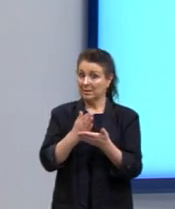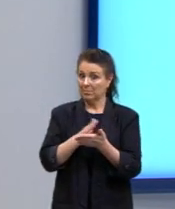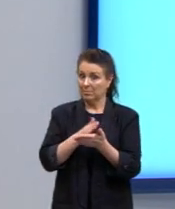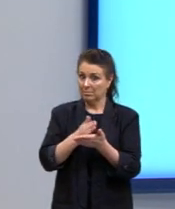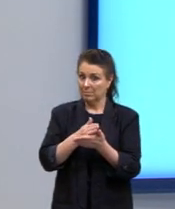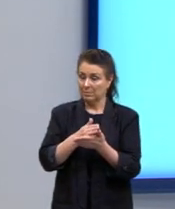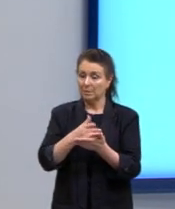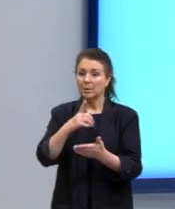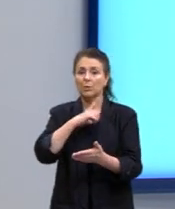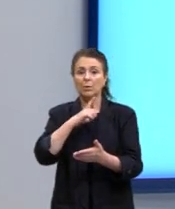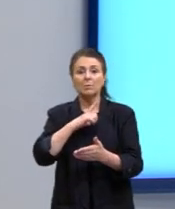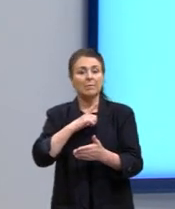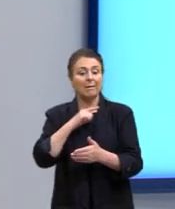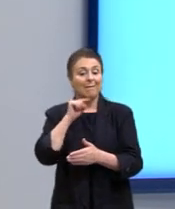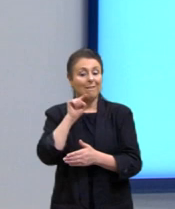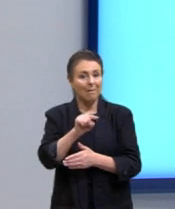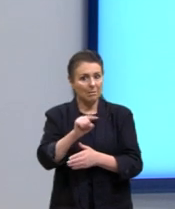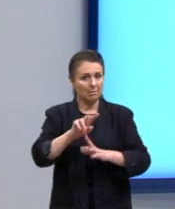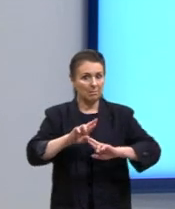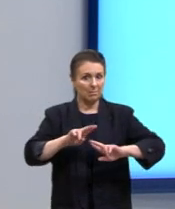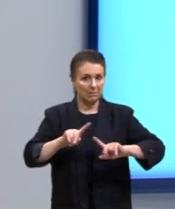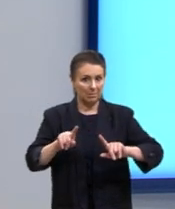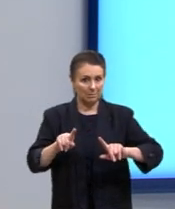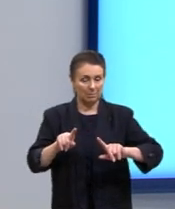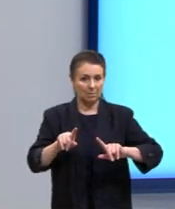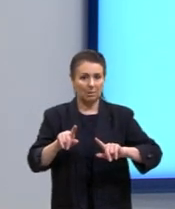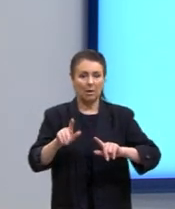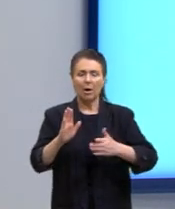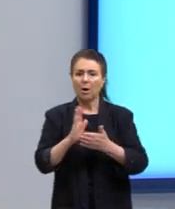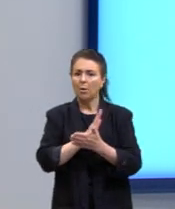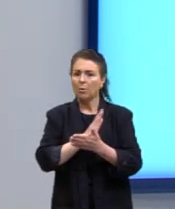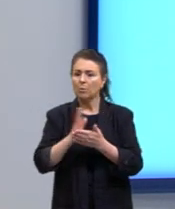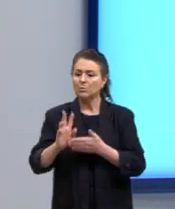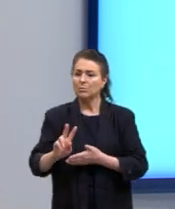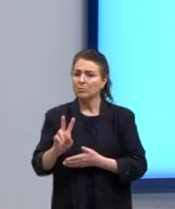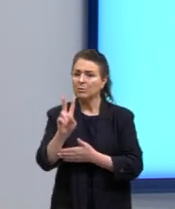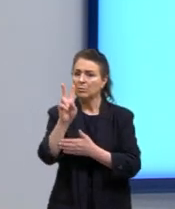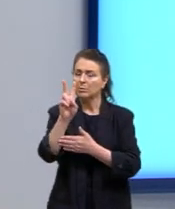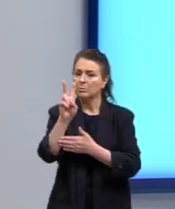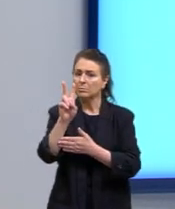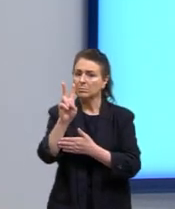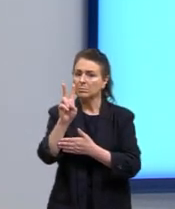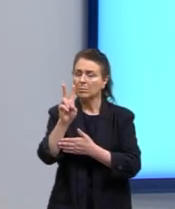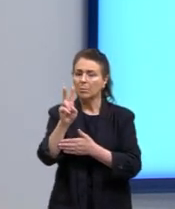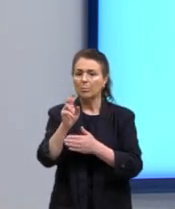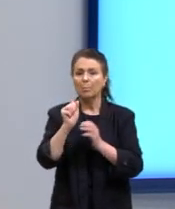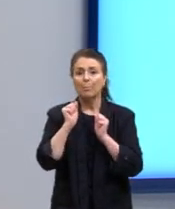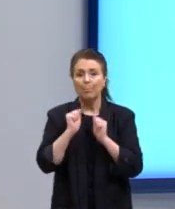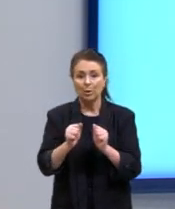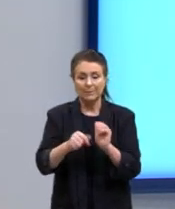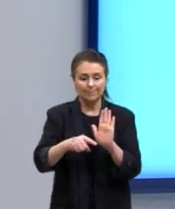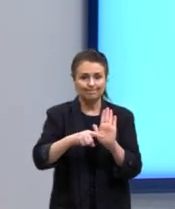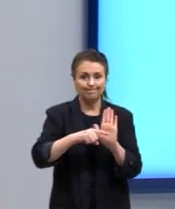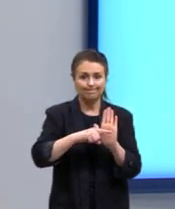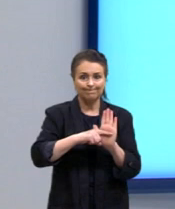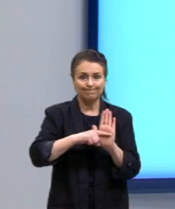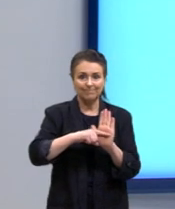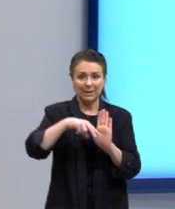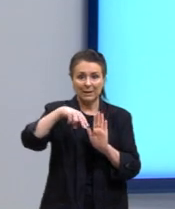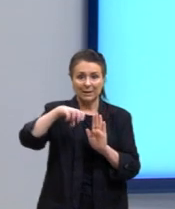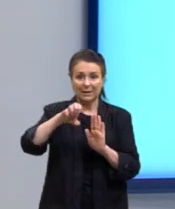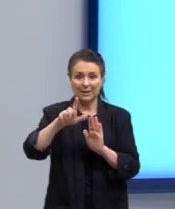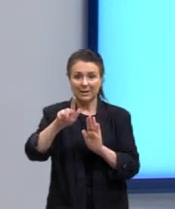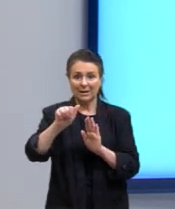nós temos essa diferença alguns valores podem ficar negativos porque quando eu for